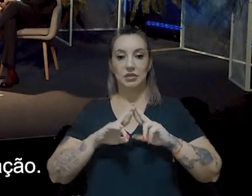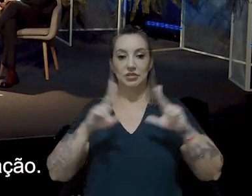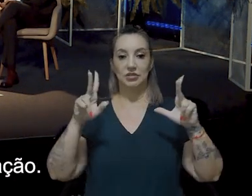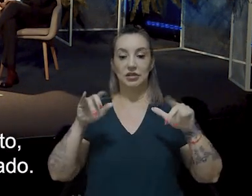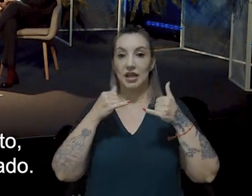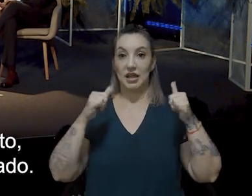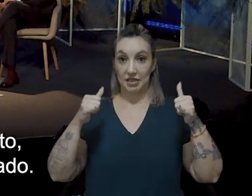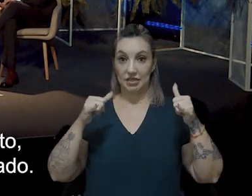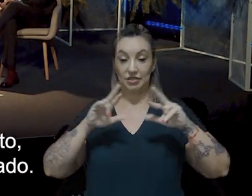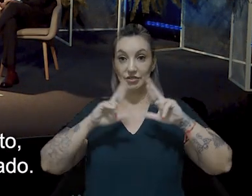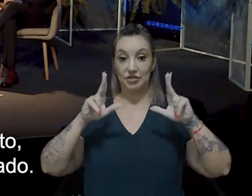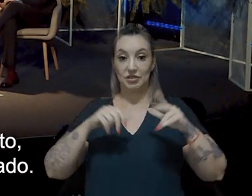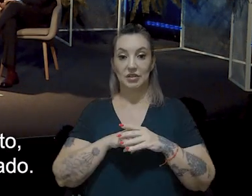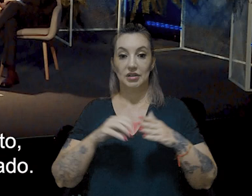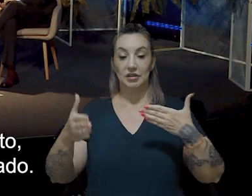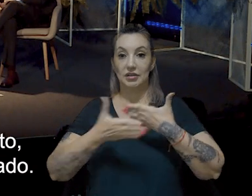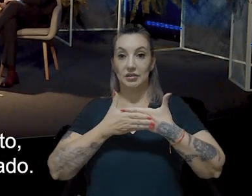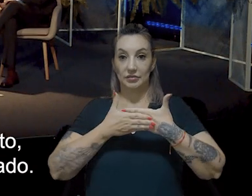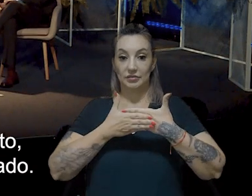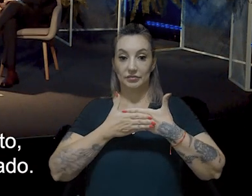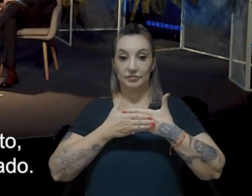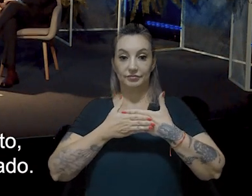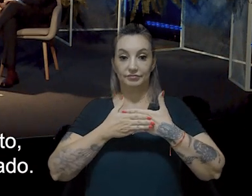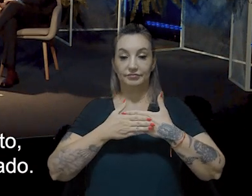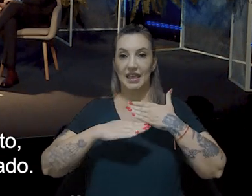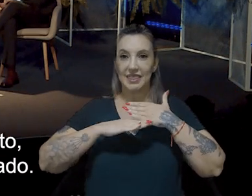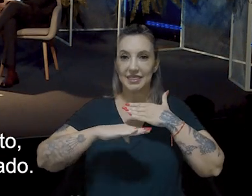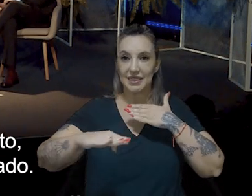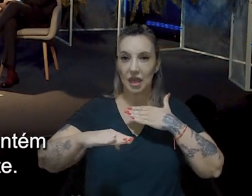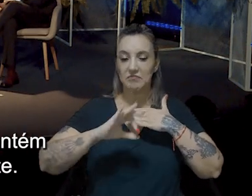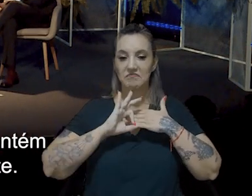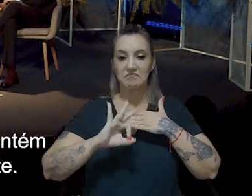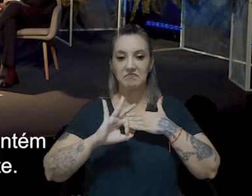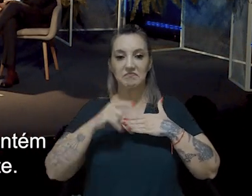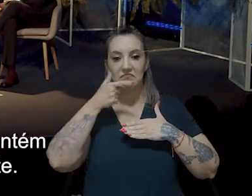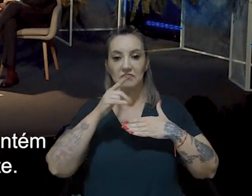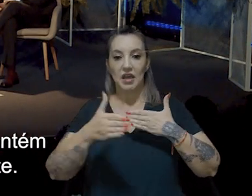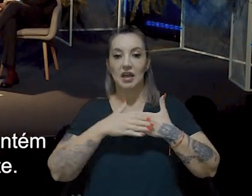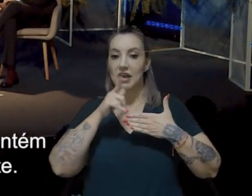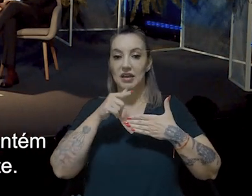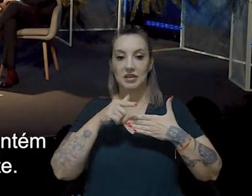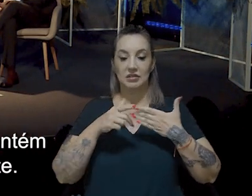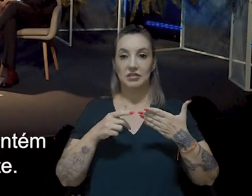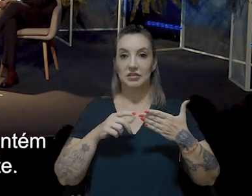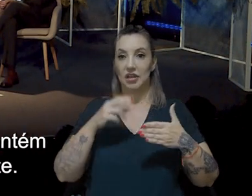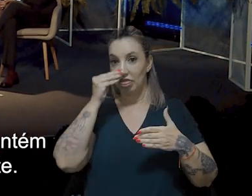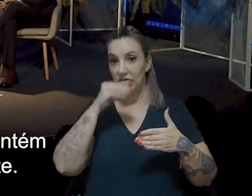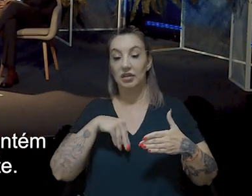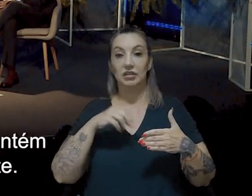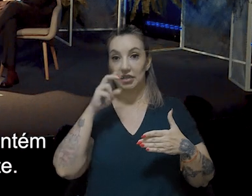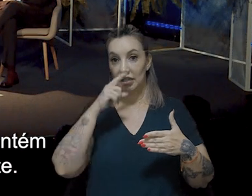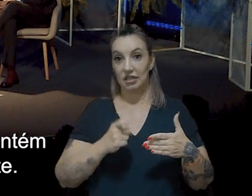mineração a gente tem a barragem de concreto barragem de terra super instrumentada a gente contém água a gente não conté rejeito então